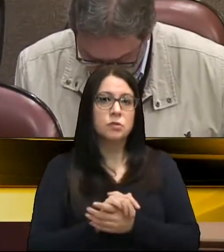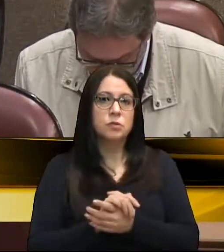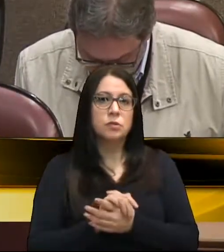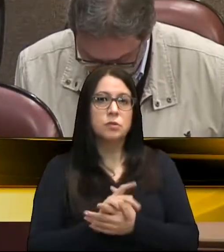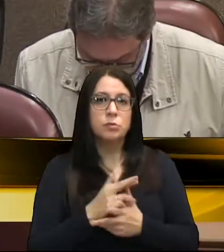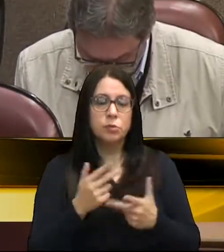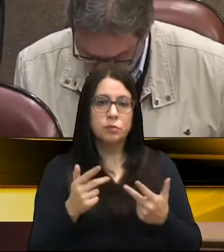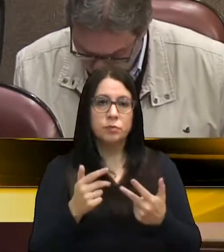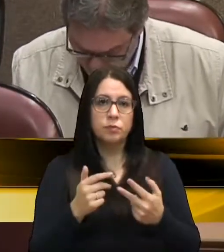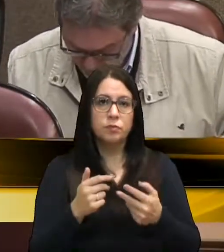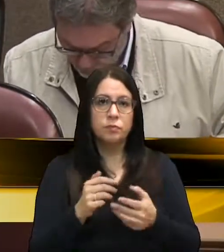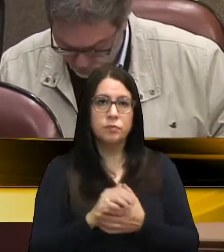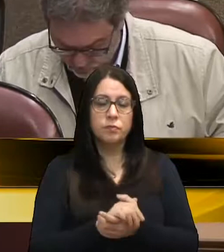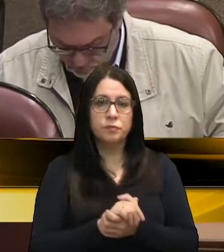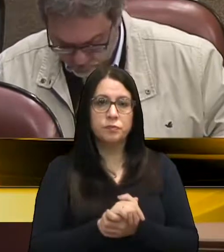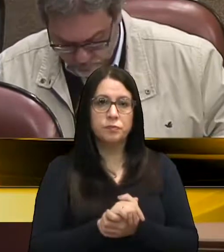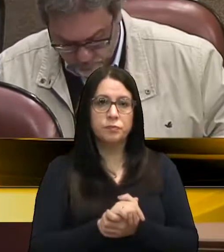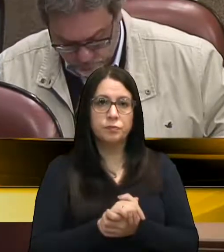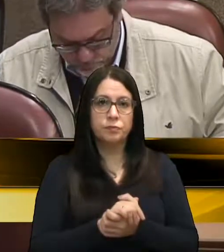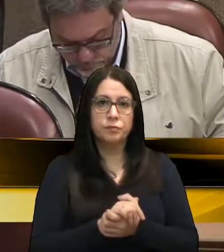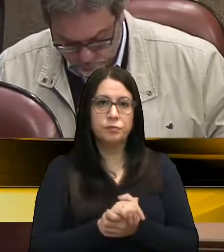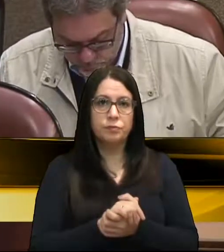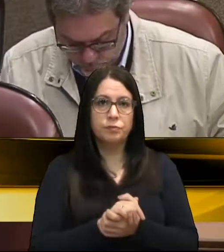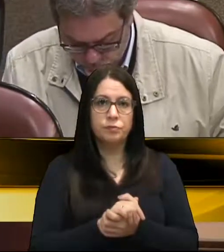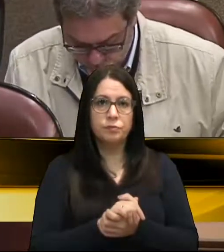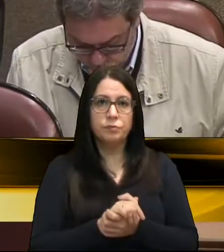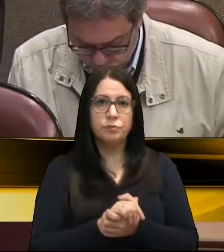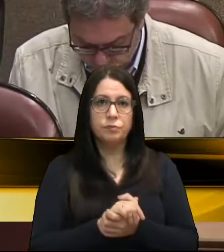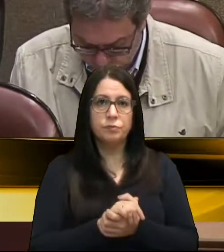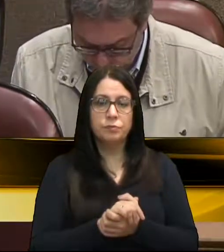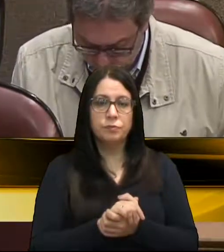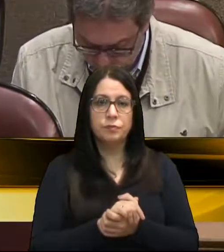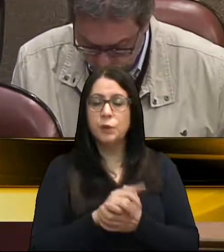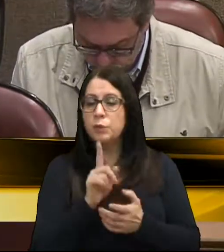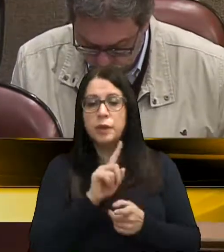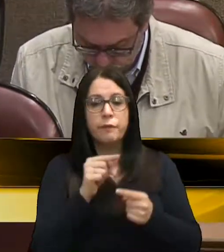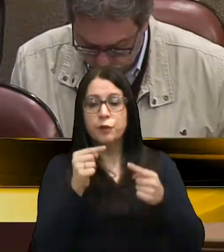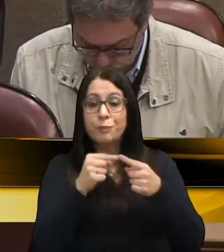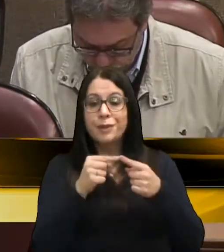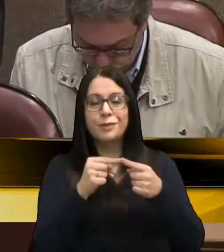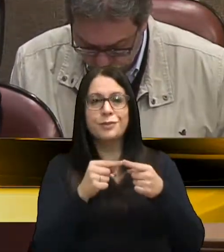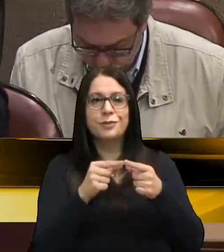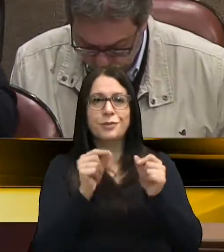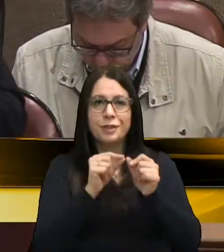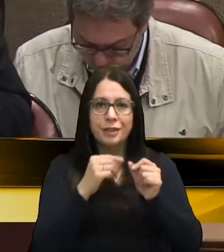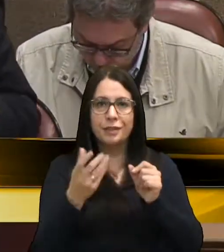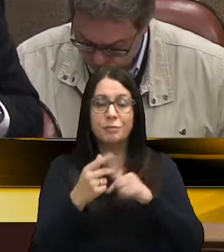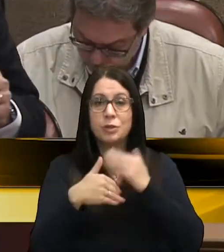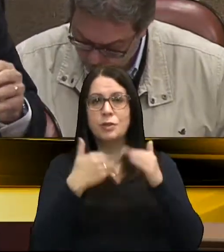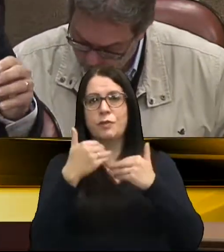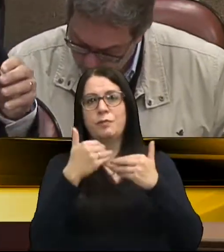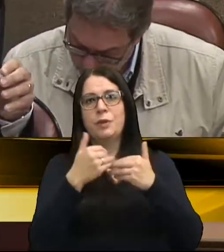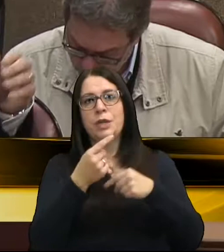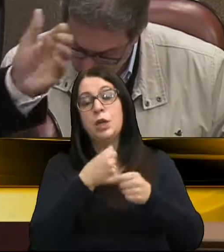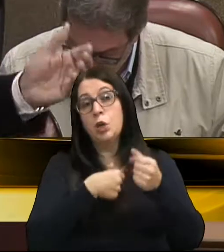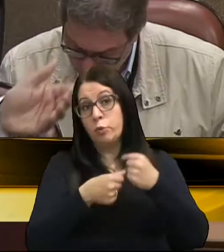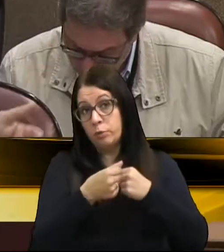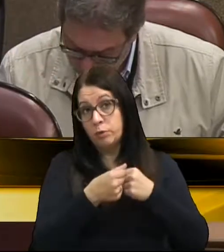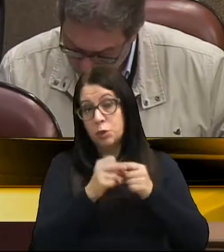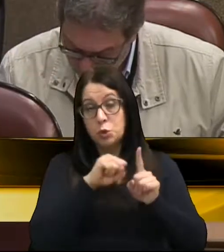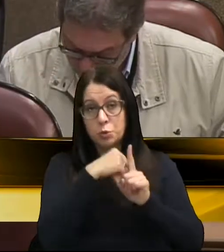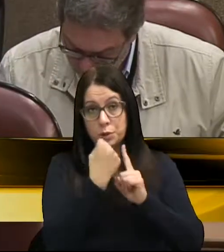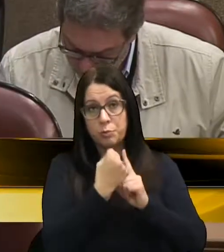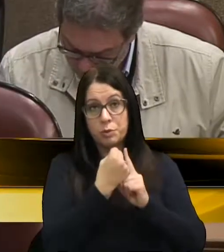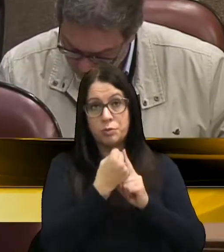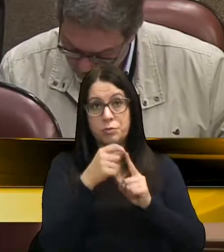algumas delas que estavam aquém daquilo que se pretende para se desenvolver econômica e